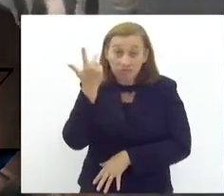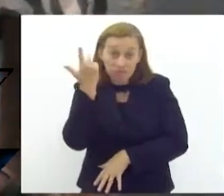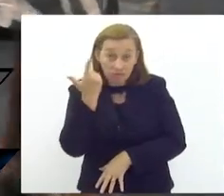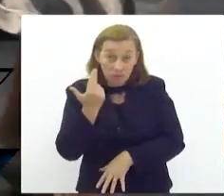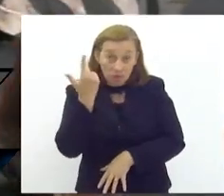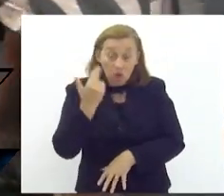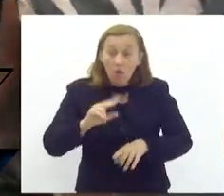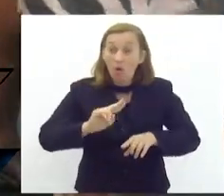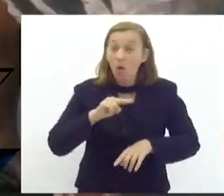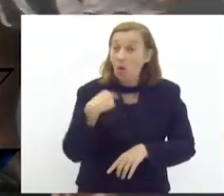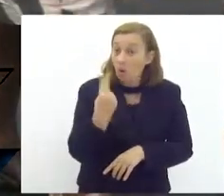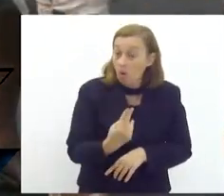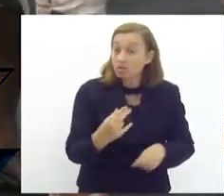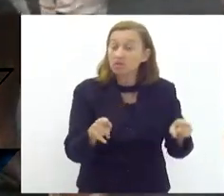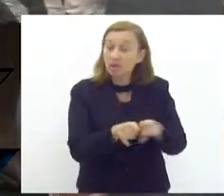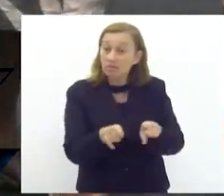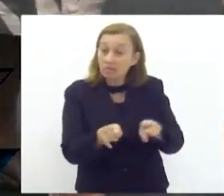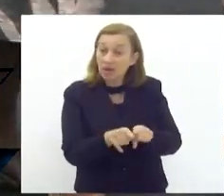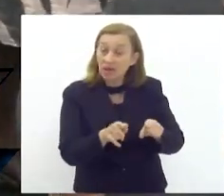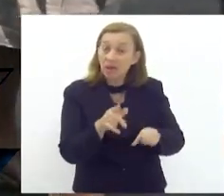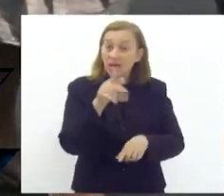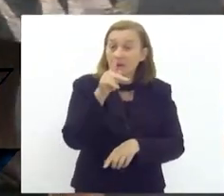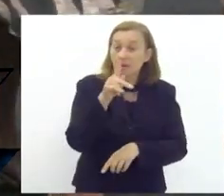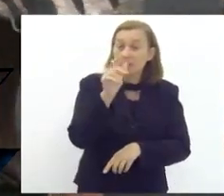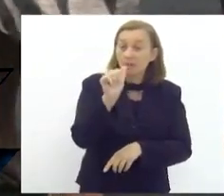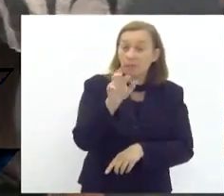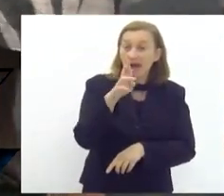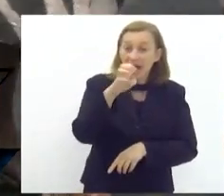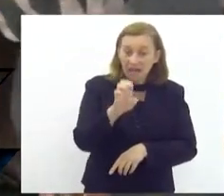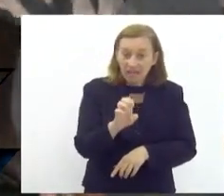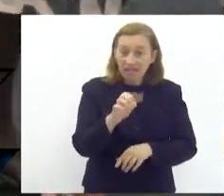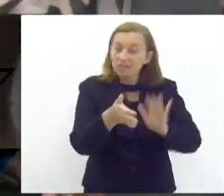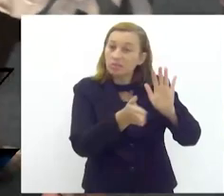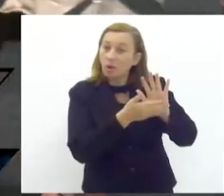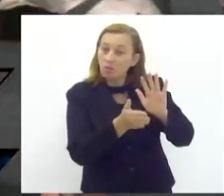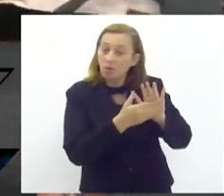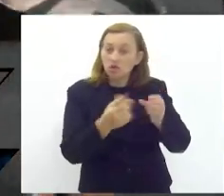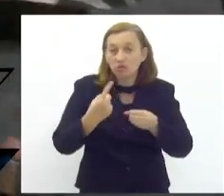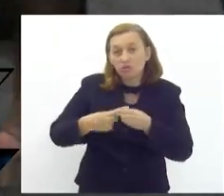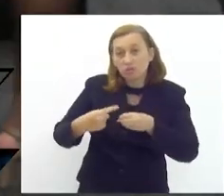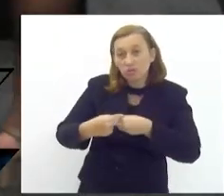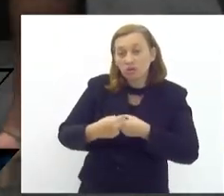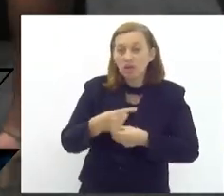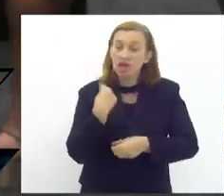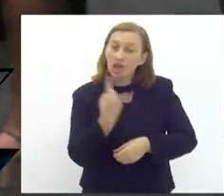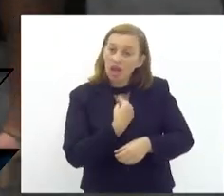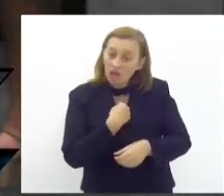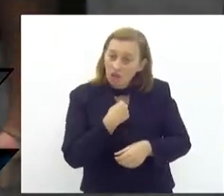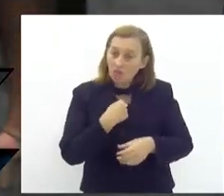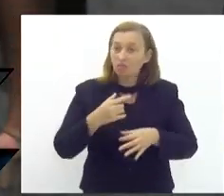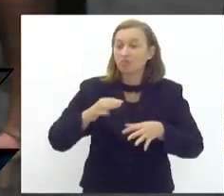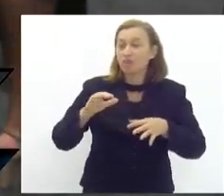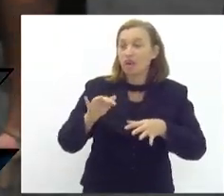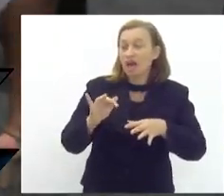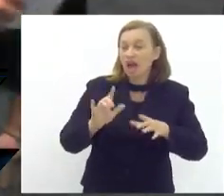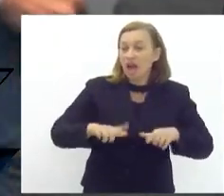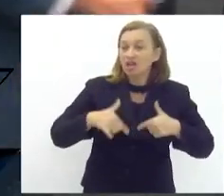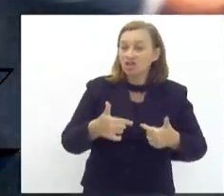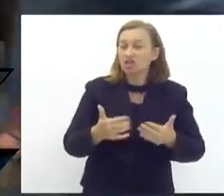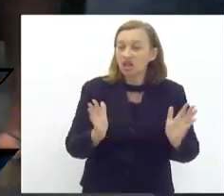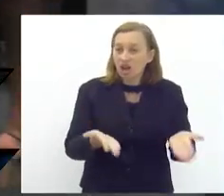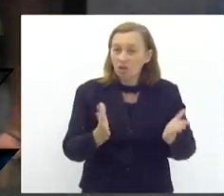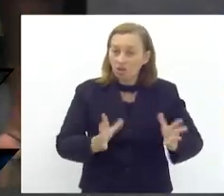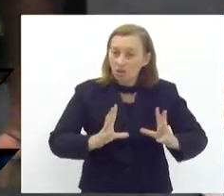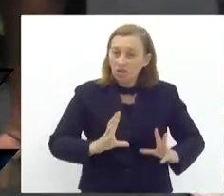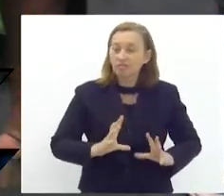partes propostos propostos pelo próprio município é esse trabalho musculação que eu vou fazer agora agradeço muito a deputado Carlos Mickey